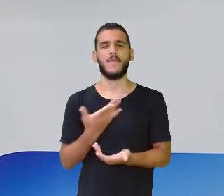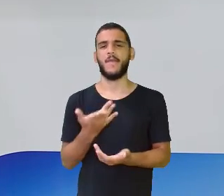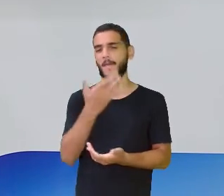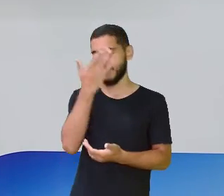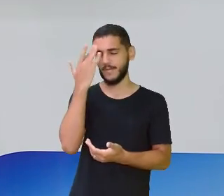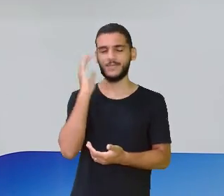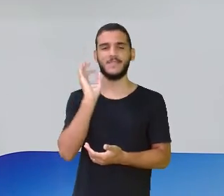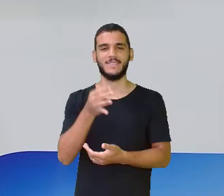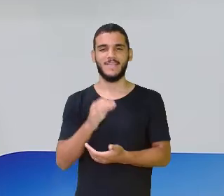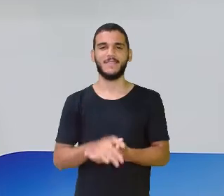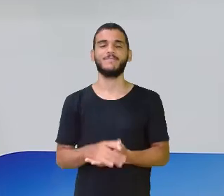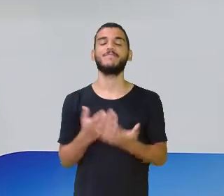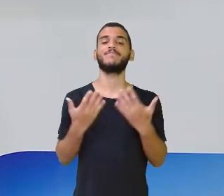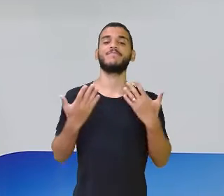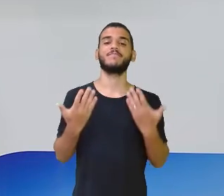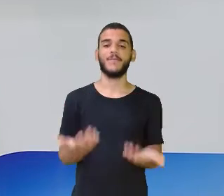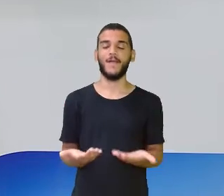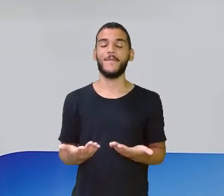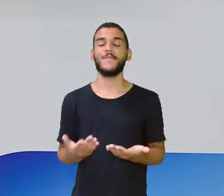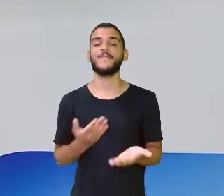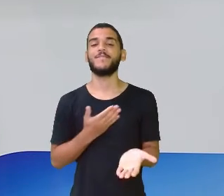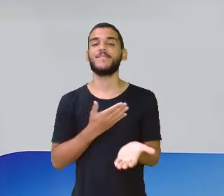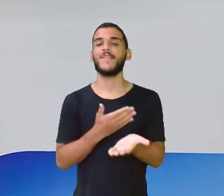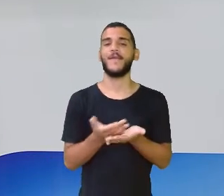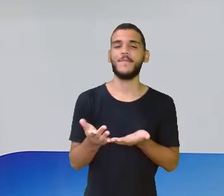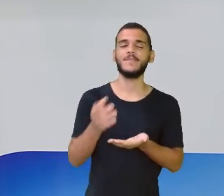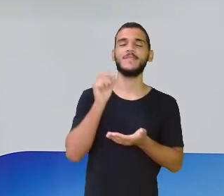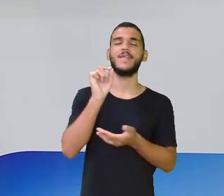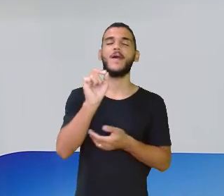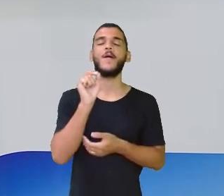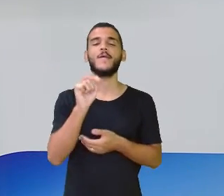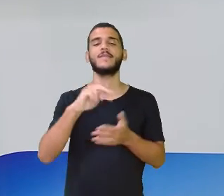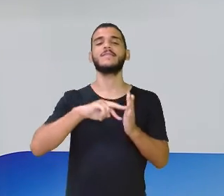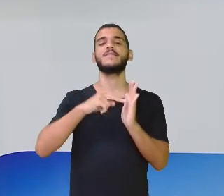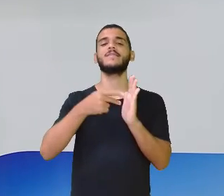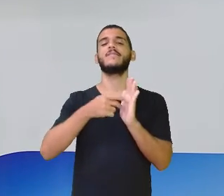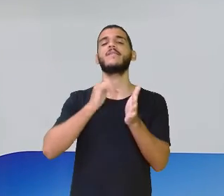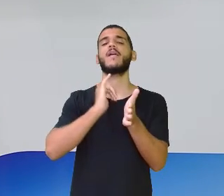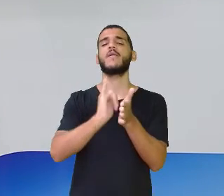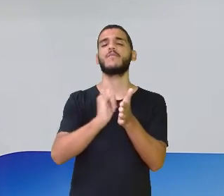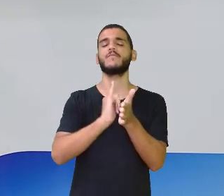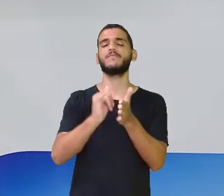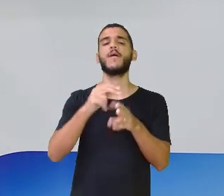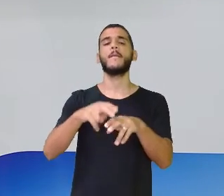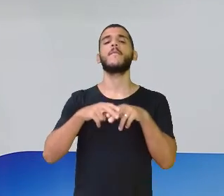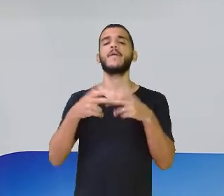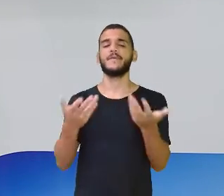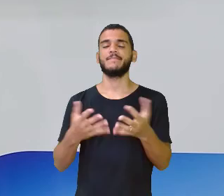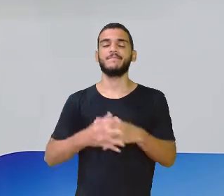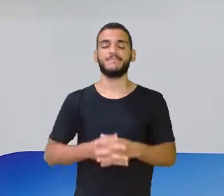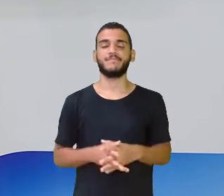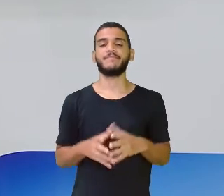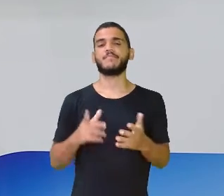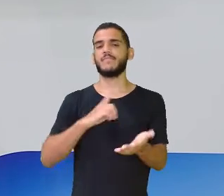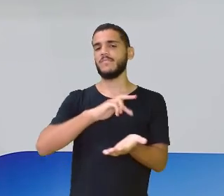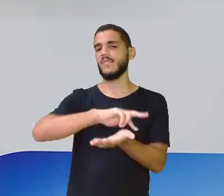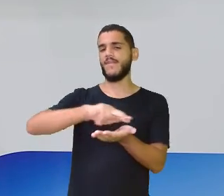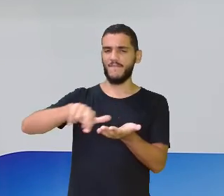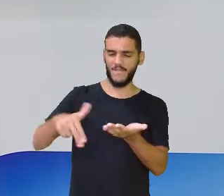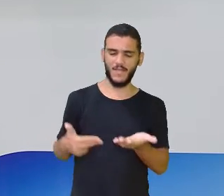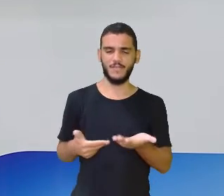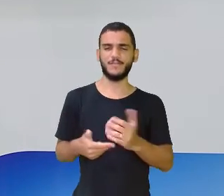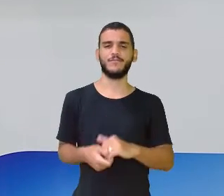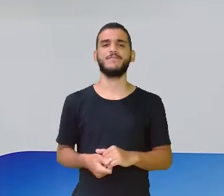acertou. Enquanto isso, vamos lembrar o que é um conto. Isso, por quê? Porque existem vários tipos de conto,